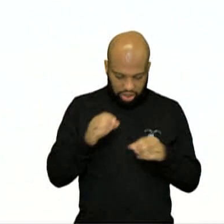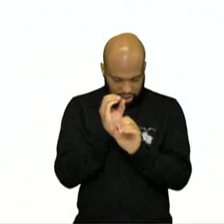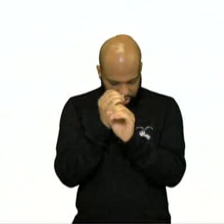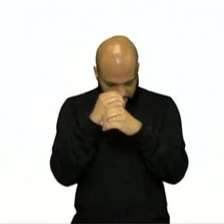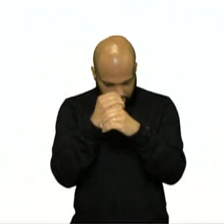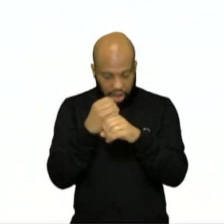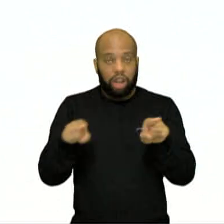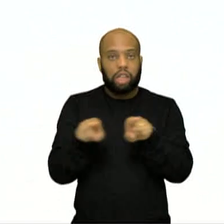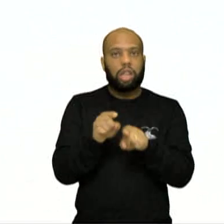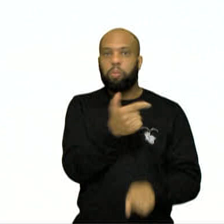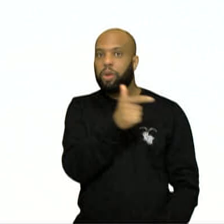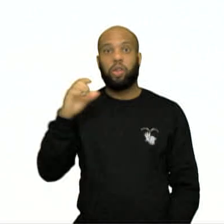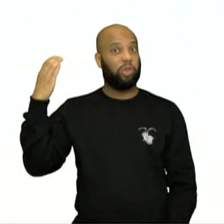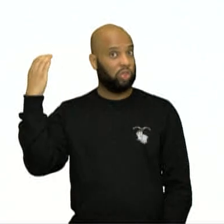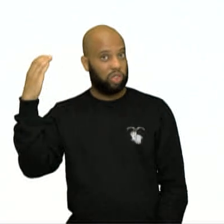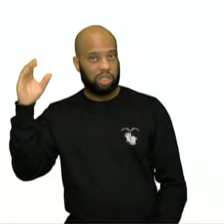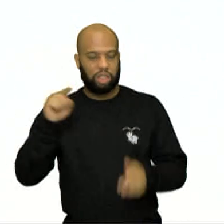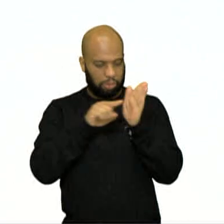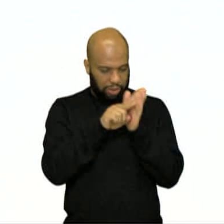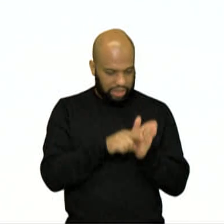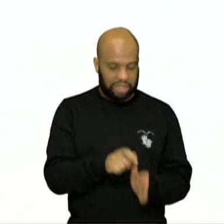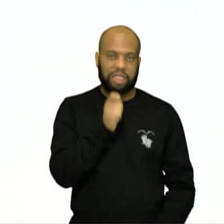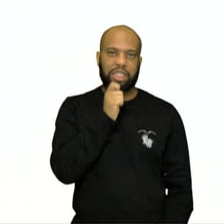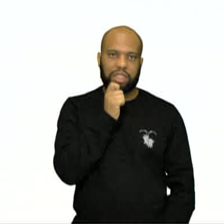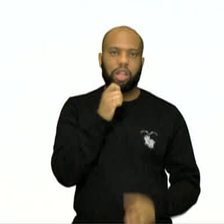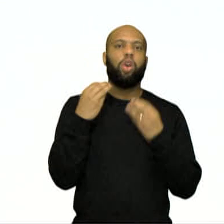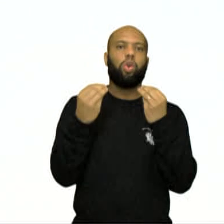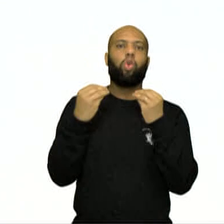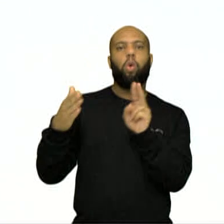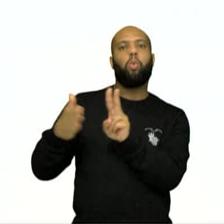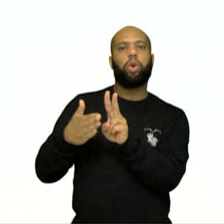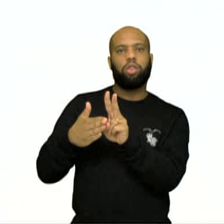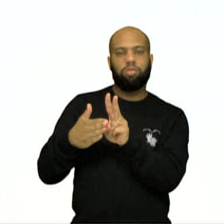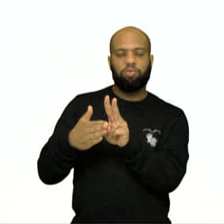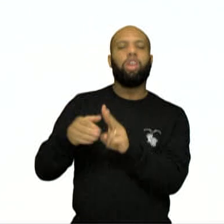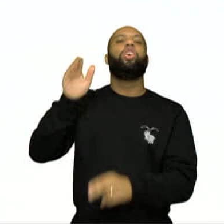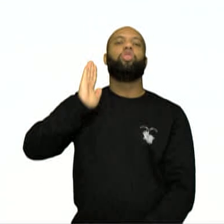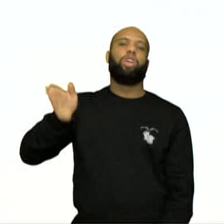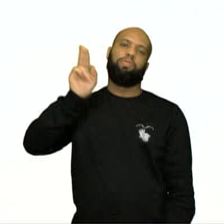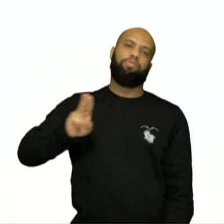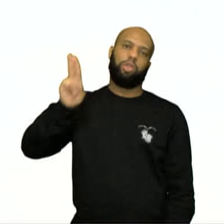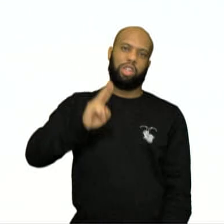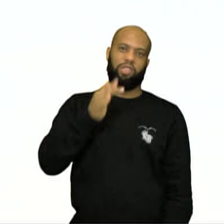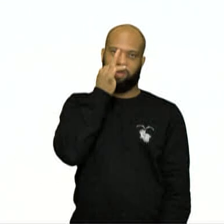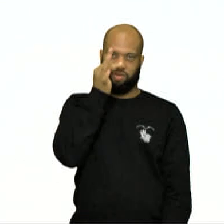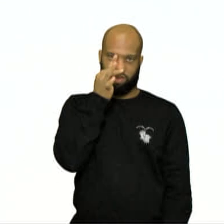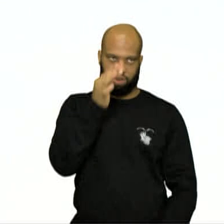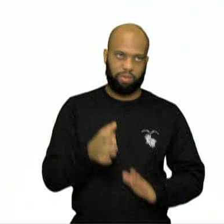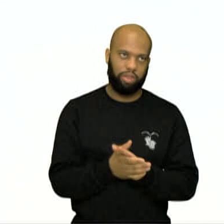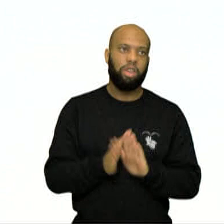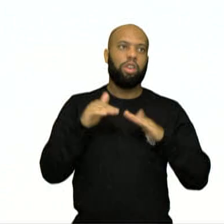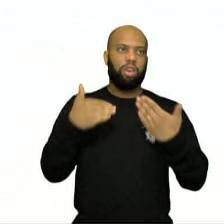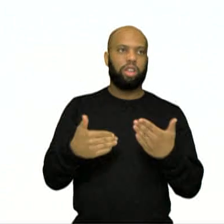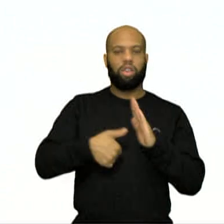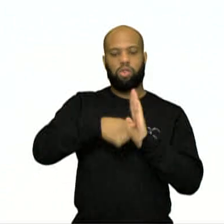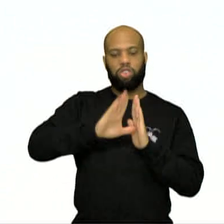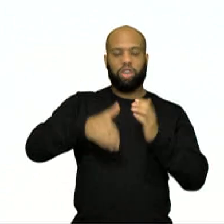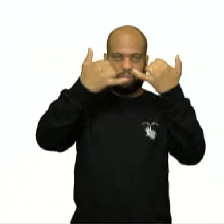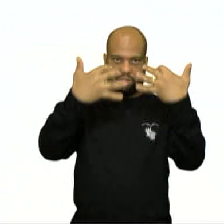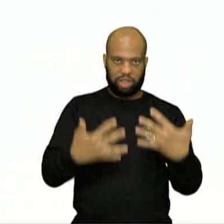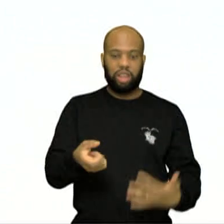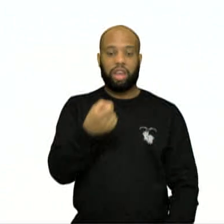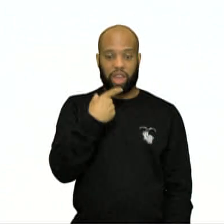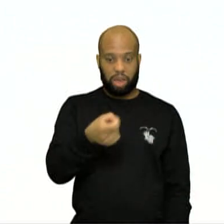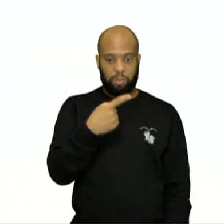ciência, e aí os índios conseguiam fazer uso dessas plantas, que são, então, como a gente já viu, os